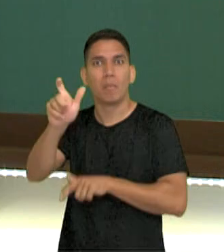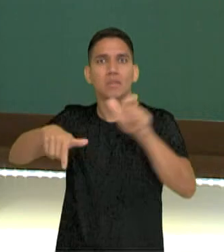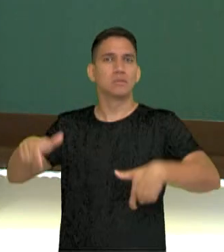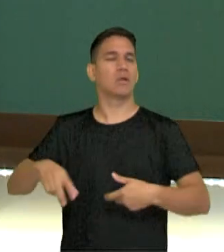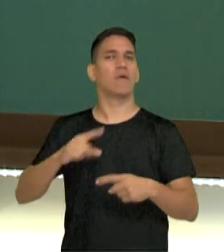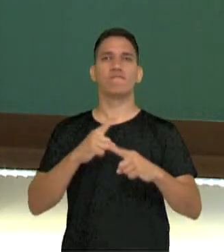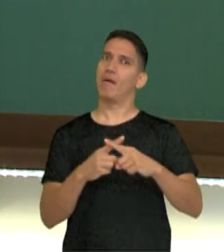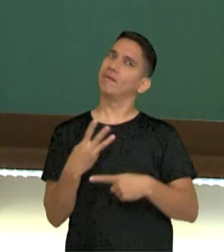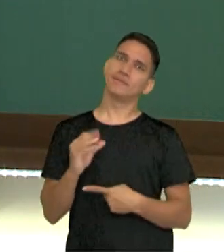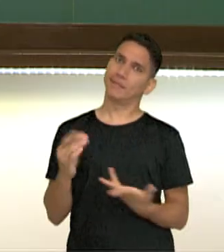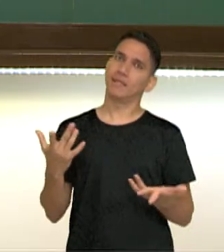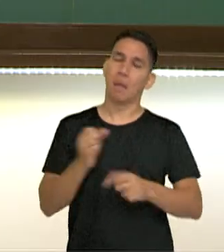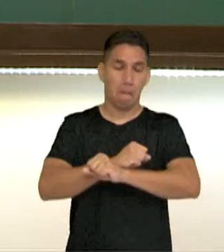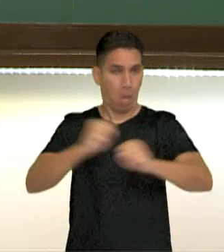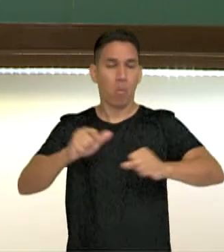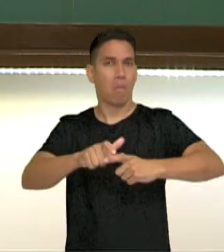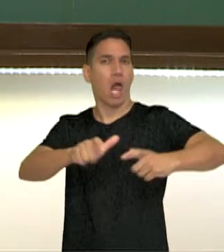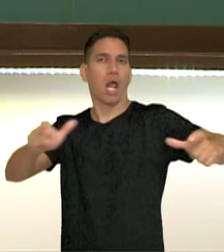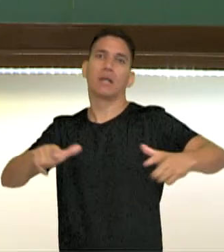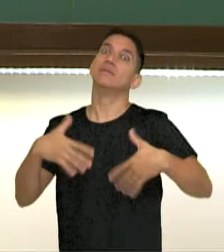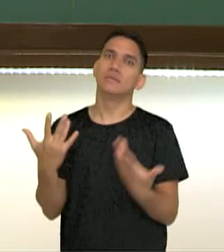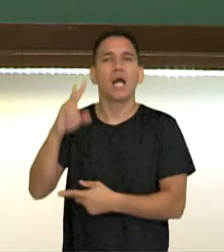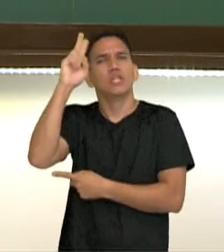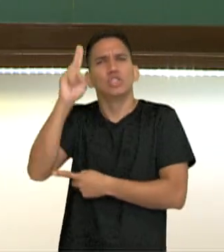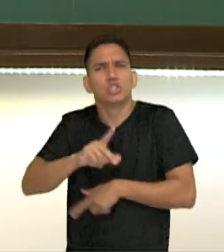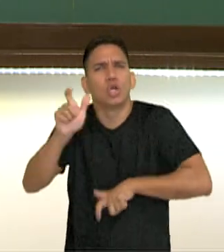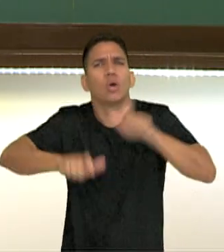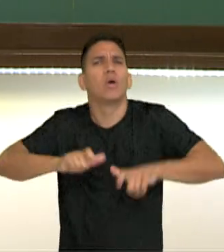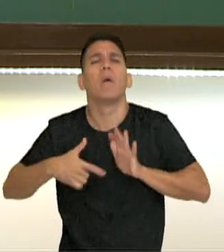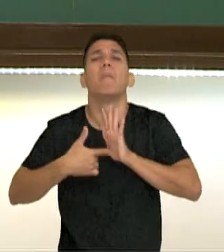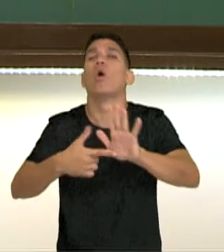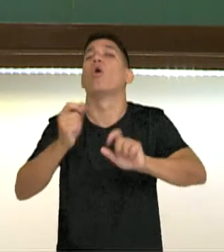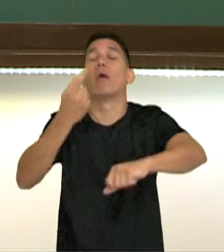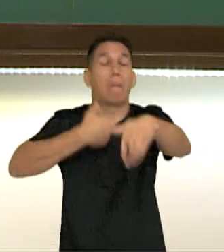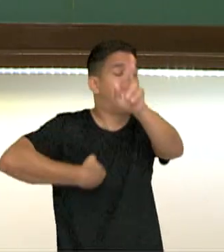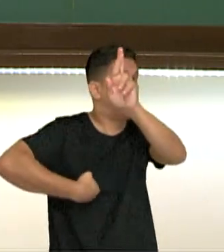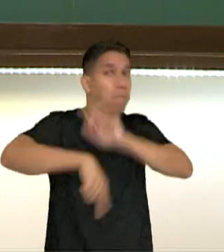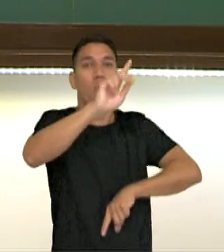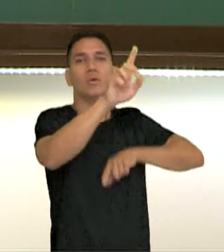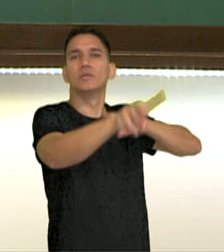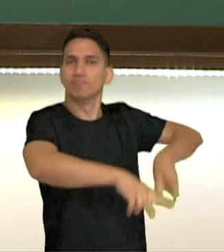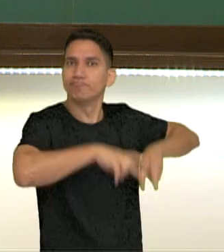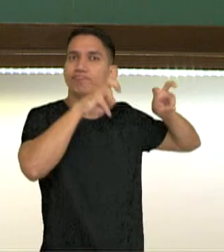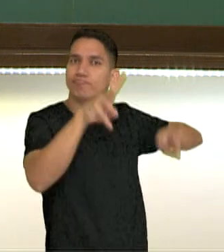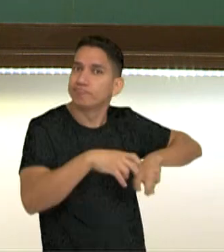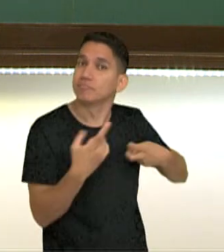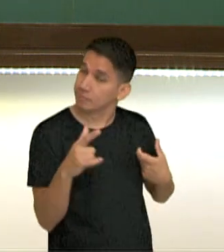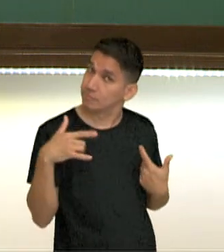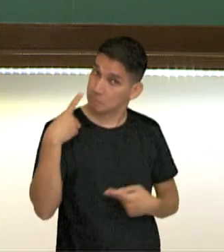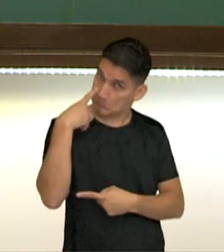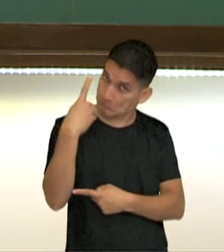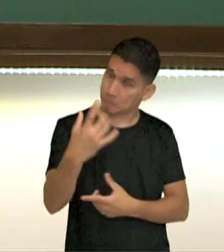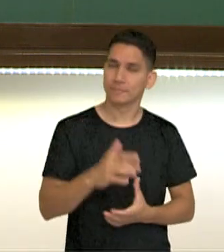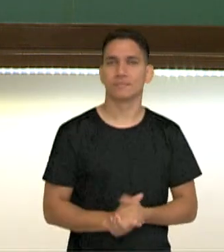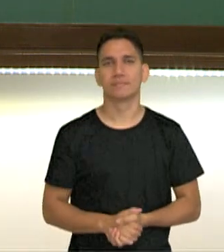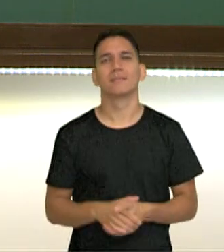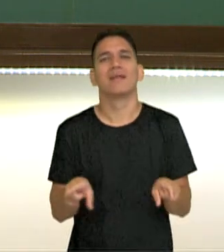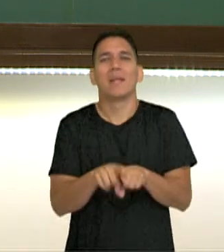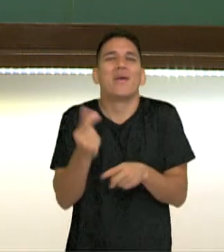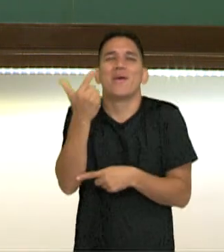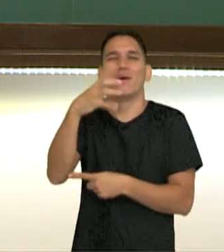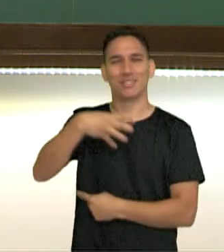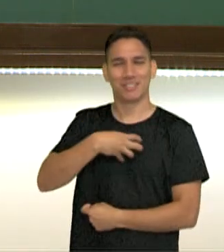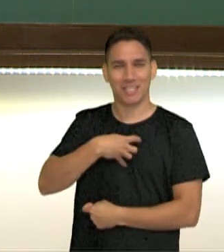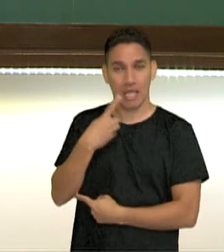explosão demográfica, que inclusive os historiadores chamam de revolução agrícola. Olha só que interessante. Outro dado